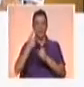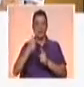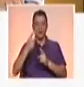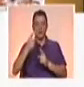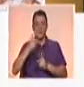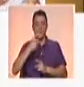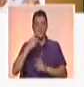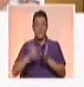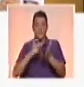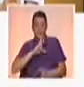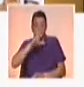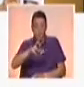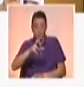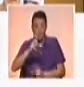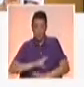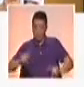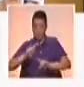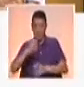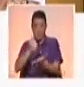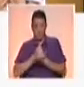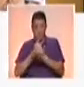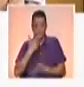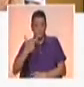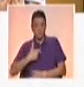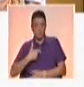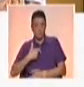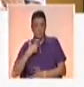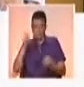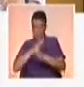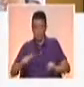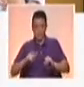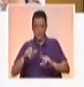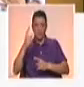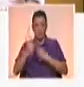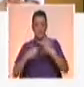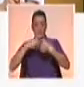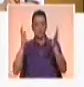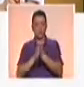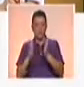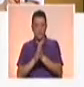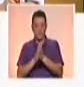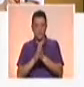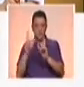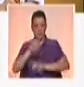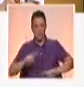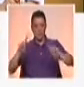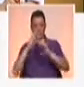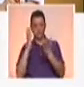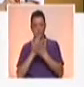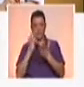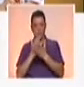de resposta que não foi aquela que esperavam, precisamente. Não ouvi essa resposta. Eu não estou a falar de todas. Essas escolas não se distinguem das outras tanto como